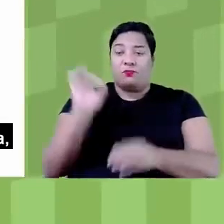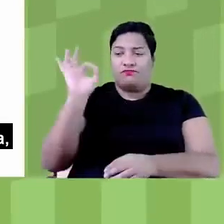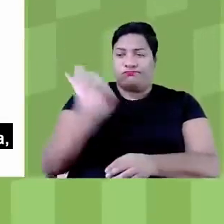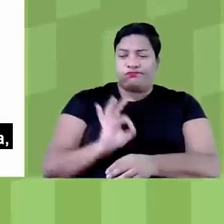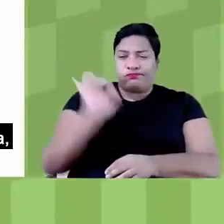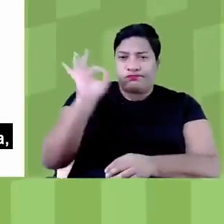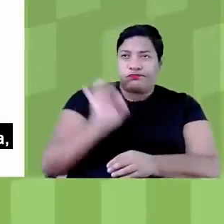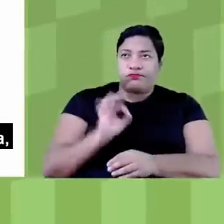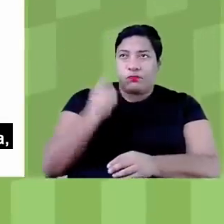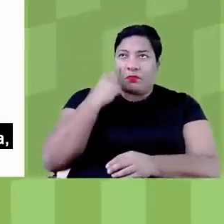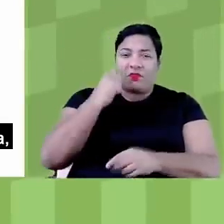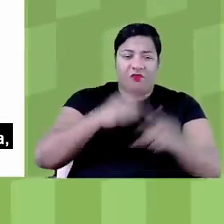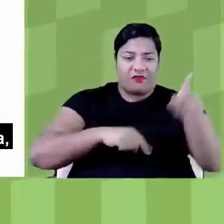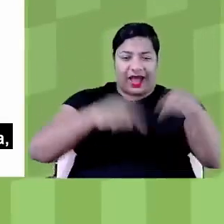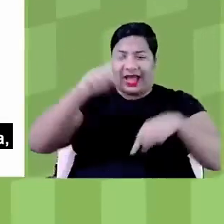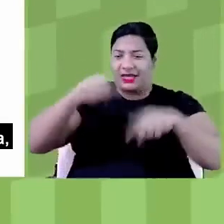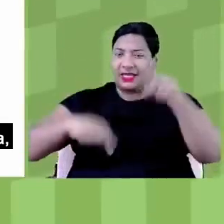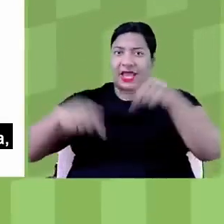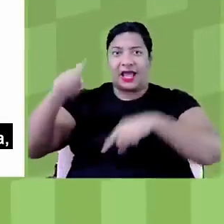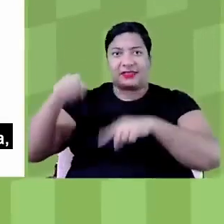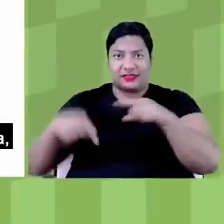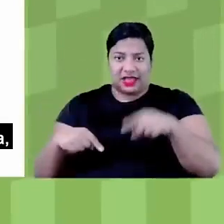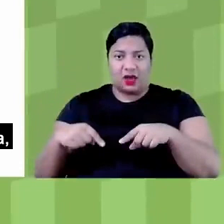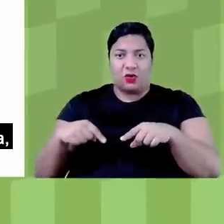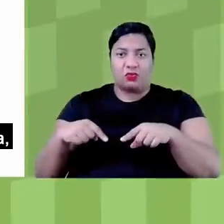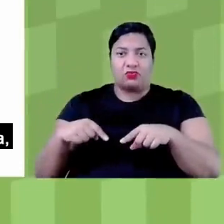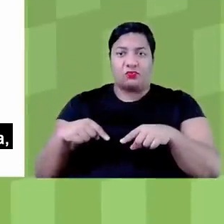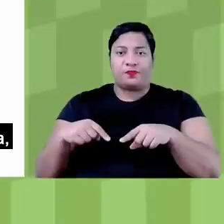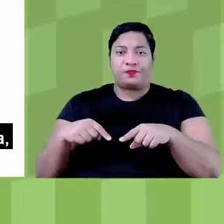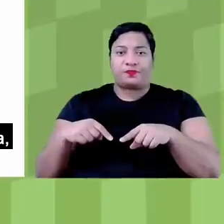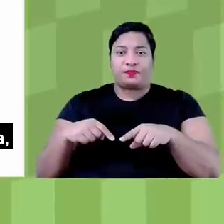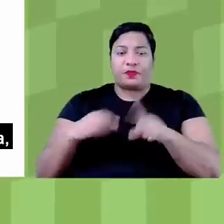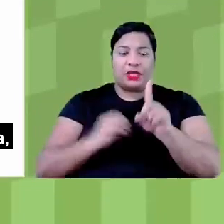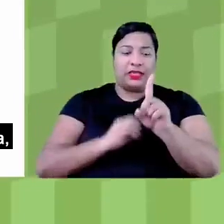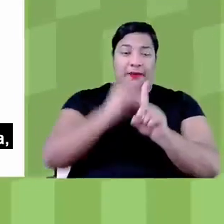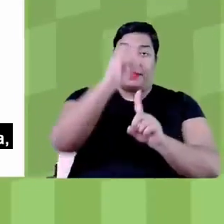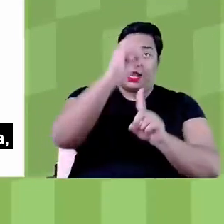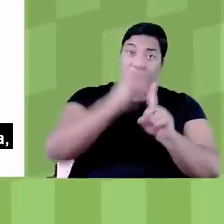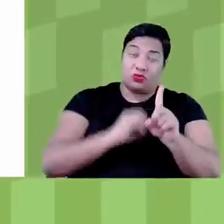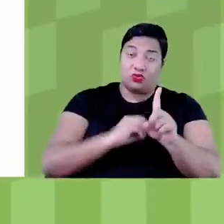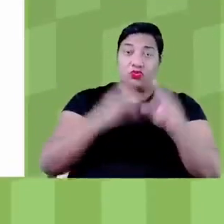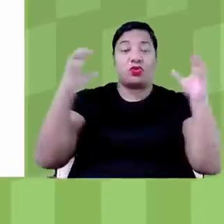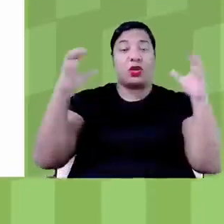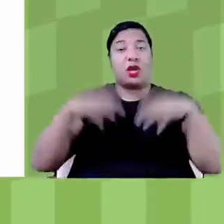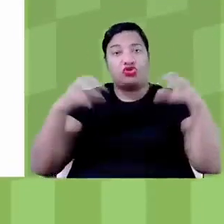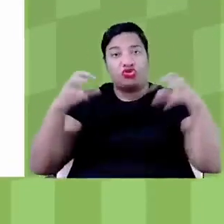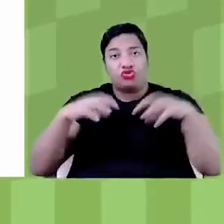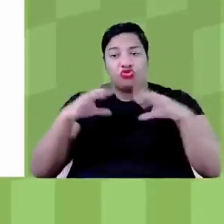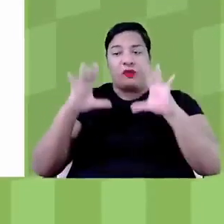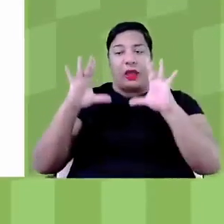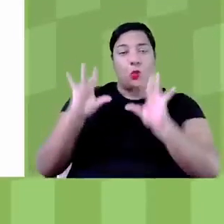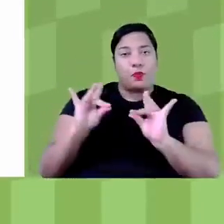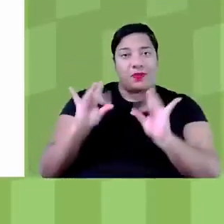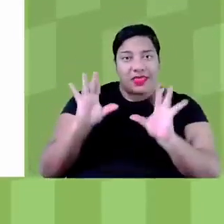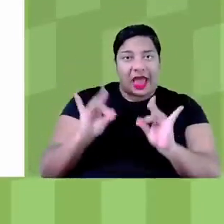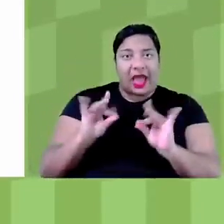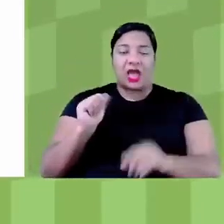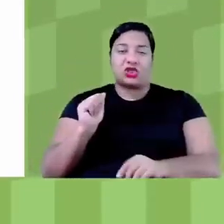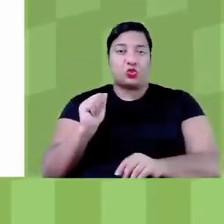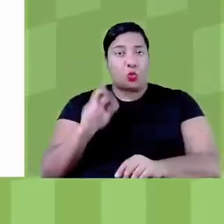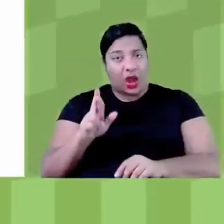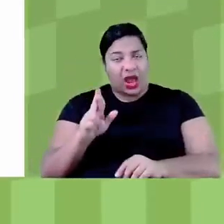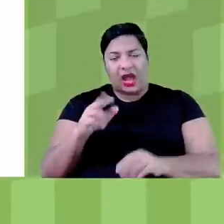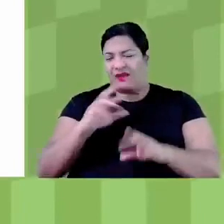da variabilidade de parâmetros do tempo, como temperatura, chuva, vento, umidade do ar, etc., né? Por um